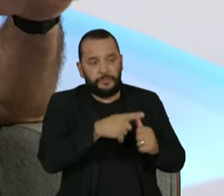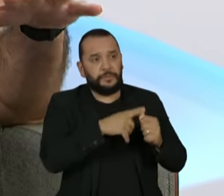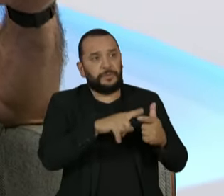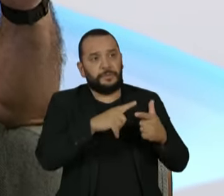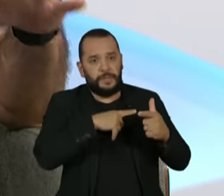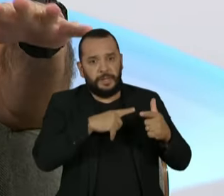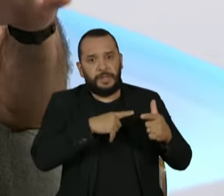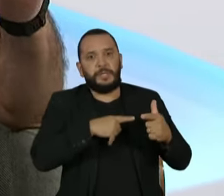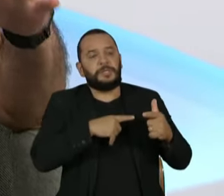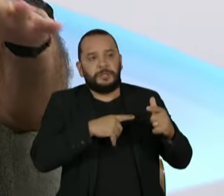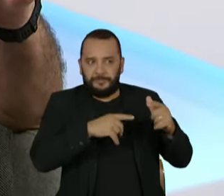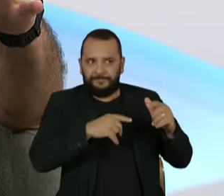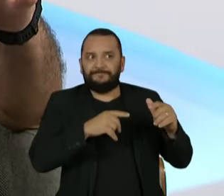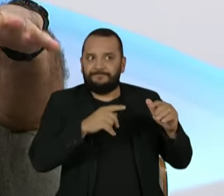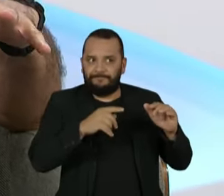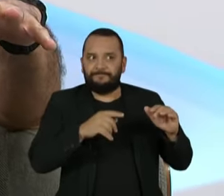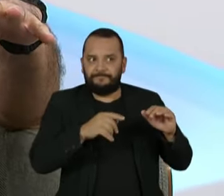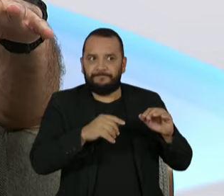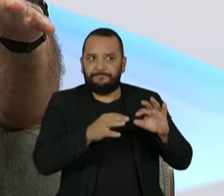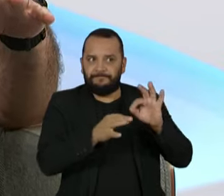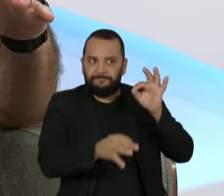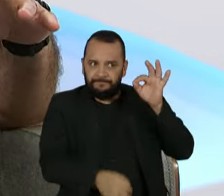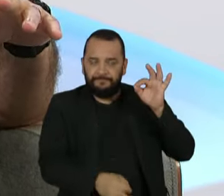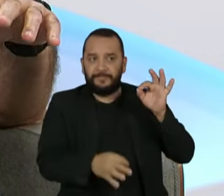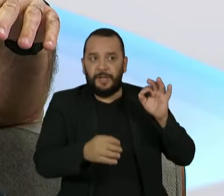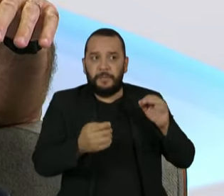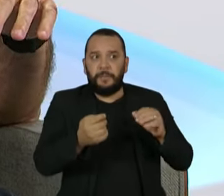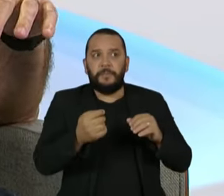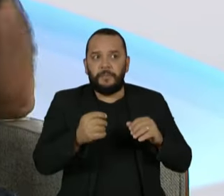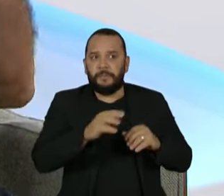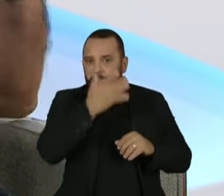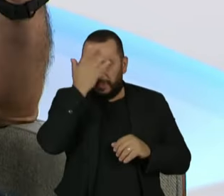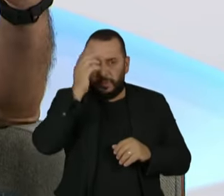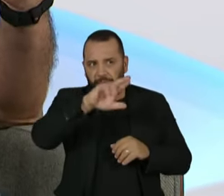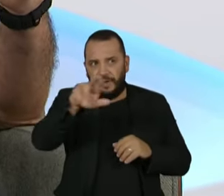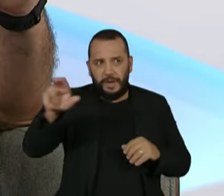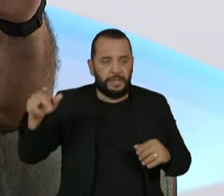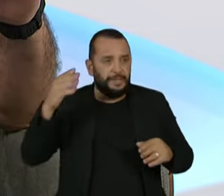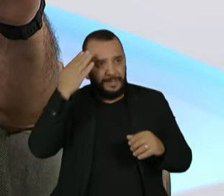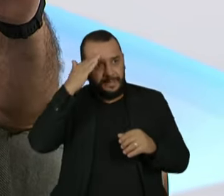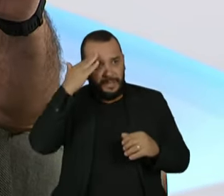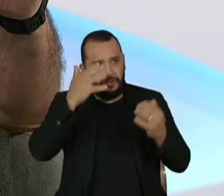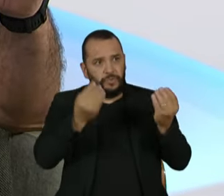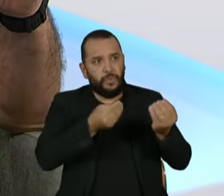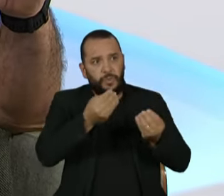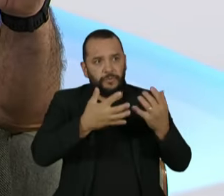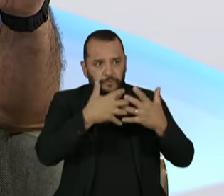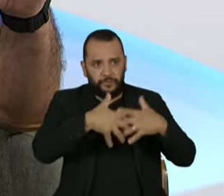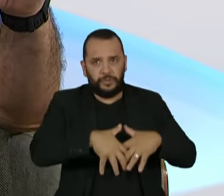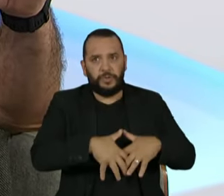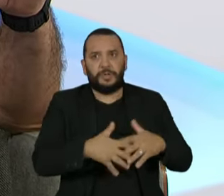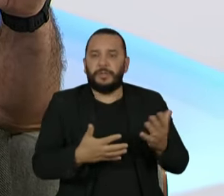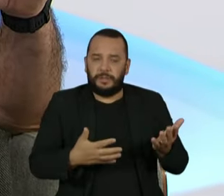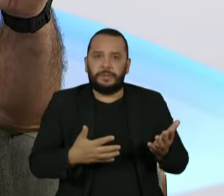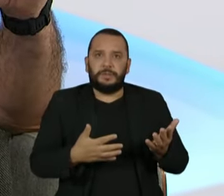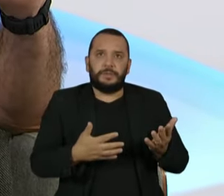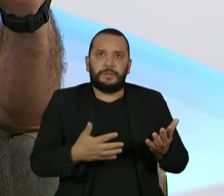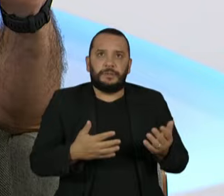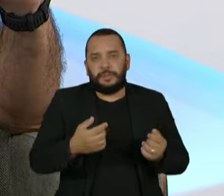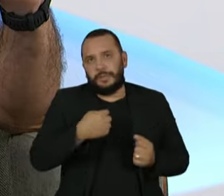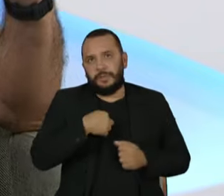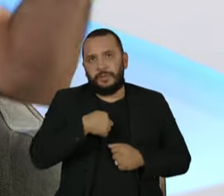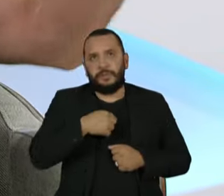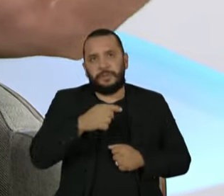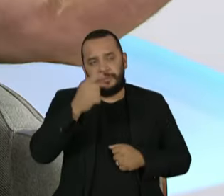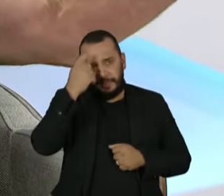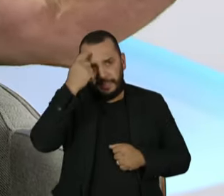muito pouca gente no mundo que entende realmente como é que funciona e qual é o potencial de aplicação então a gente a gente não pode chegar e dizer